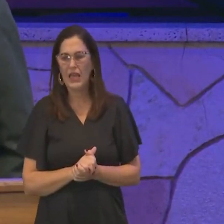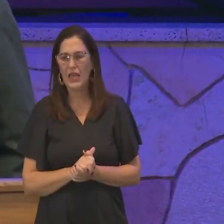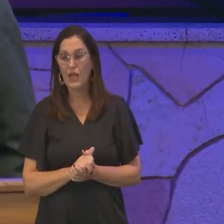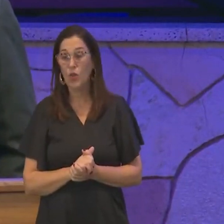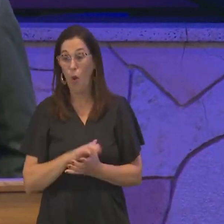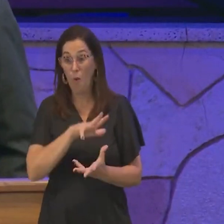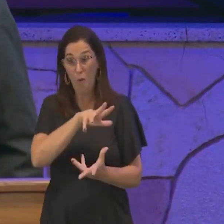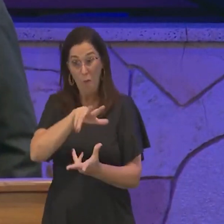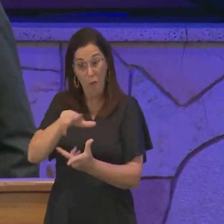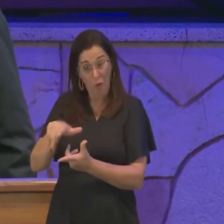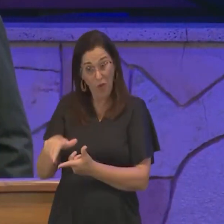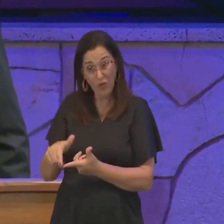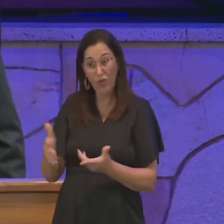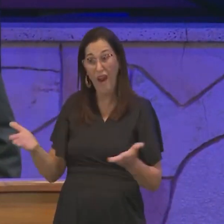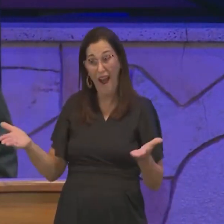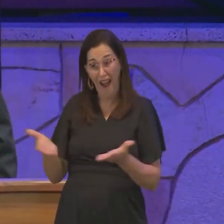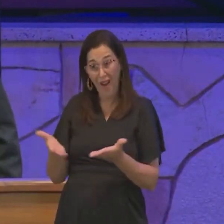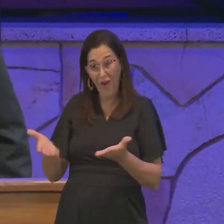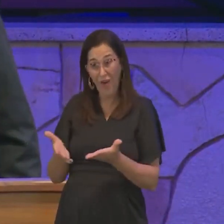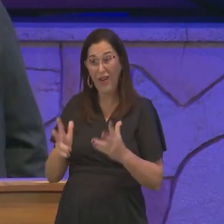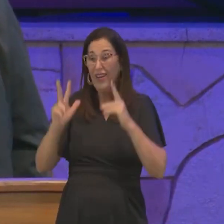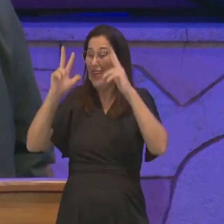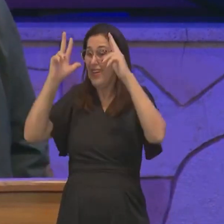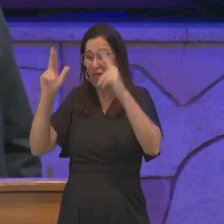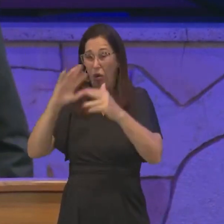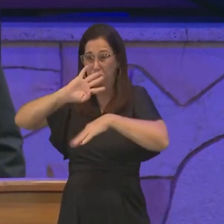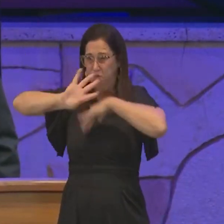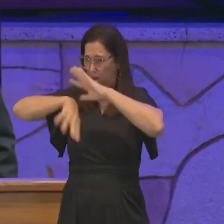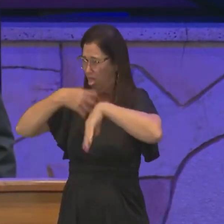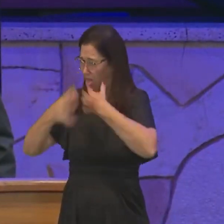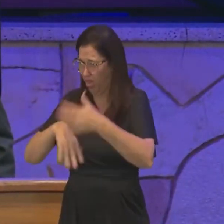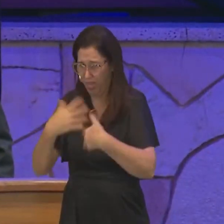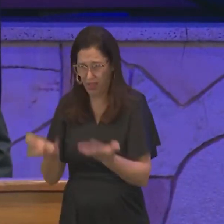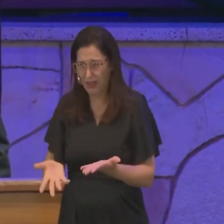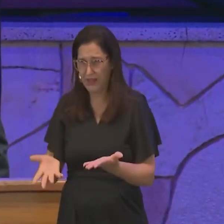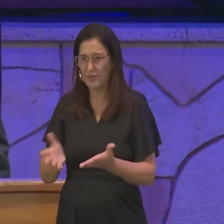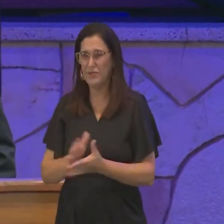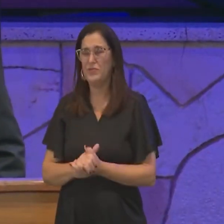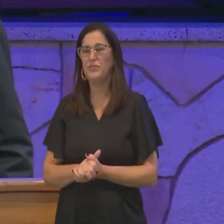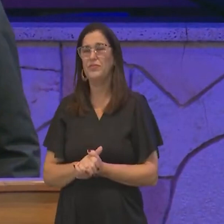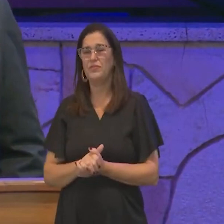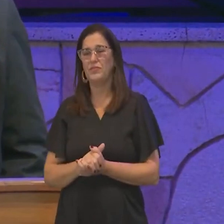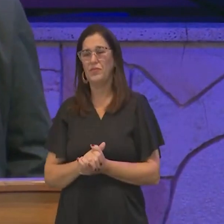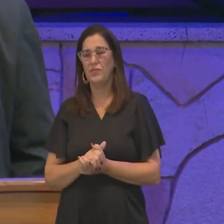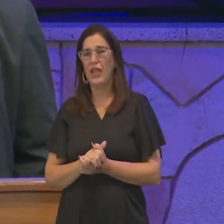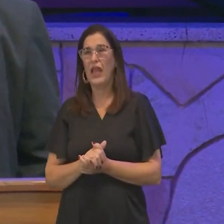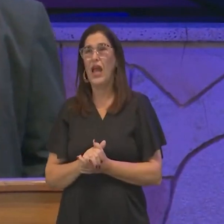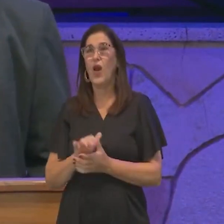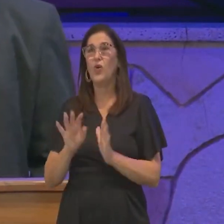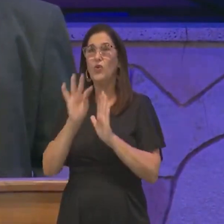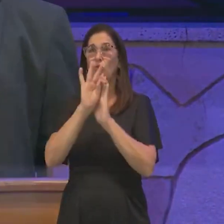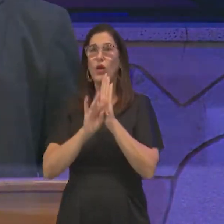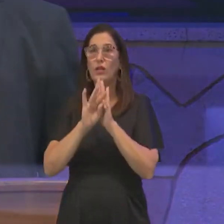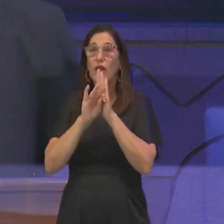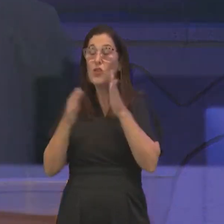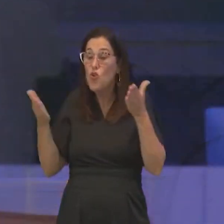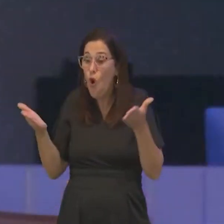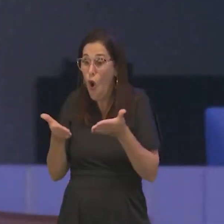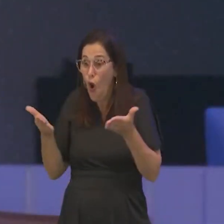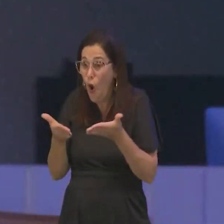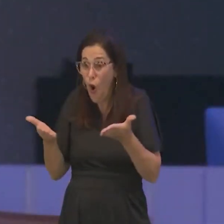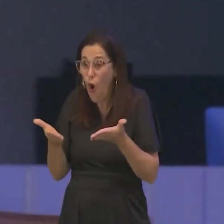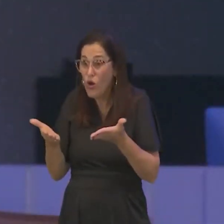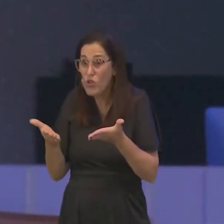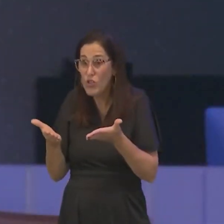amados, está também literalmente de cabeça para baixo. Este texto é atualíssimo para nós hoje.